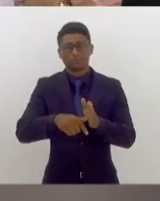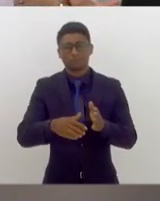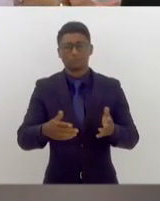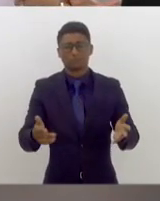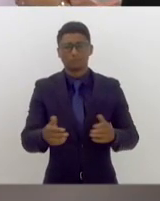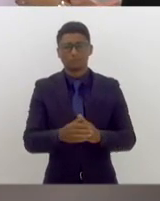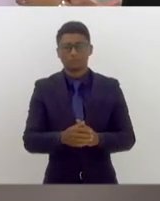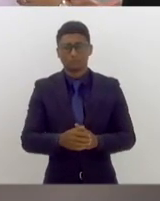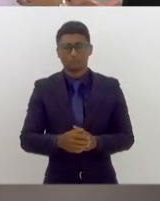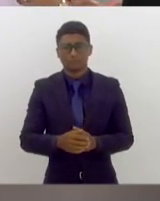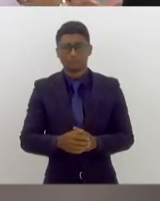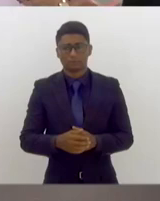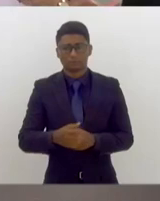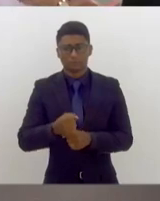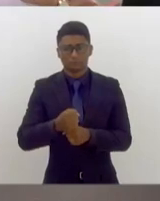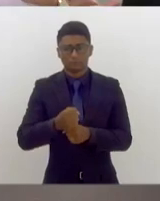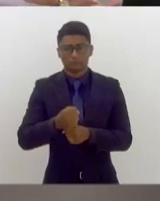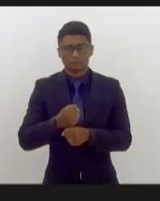em